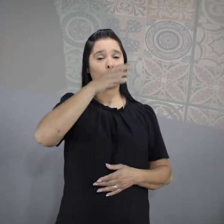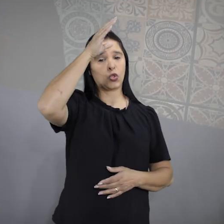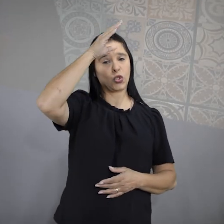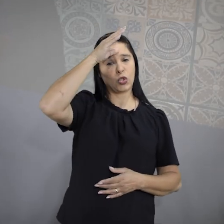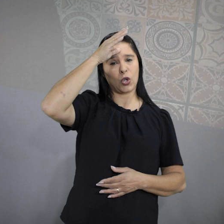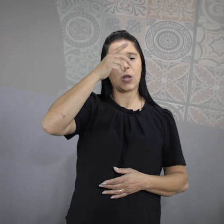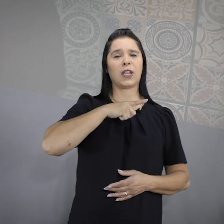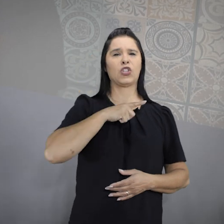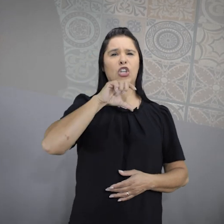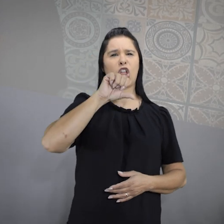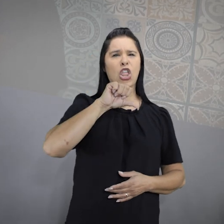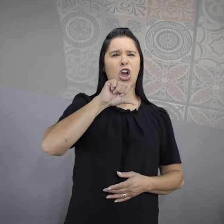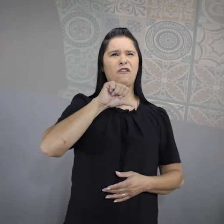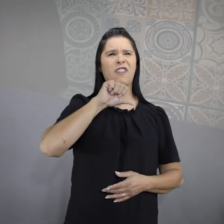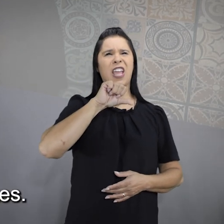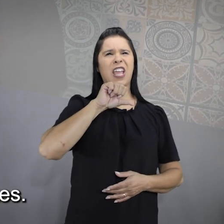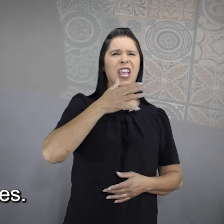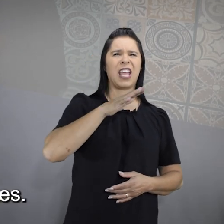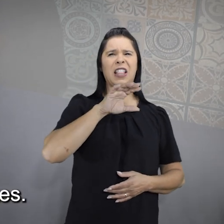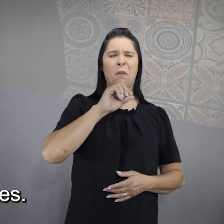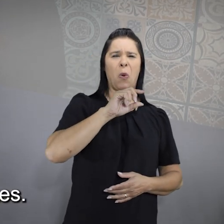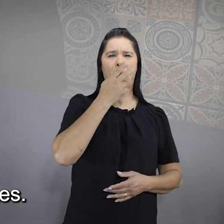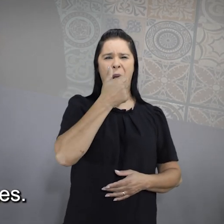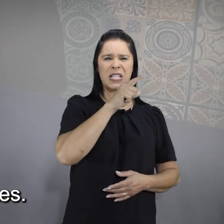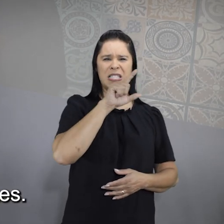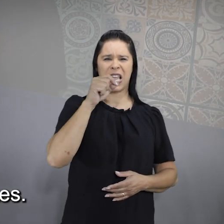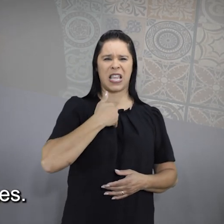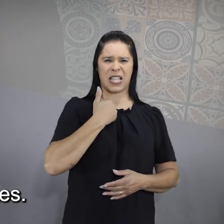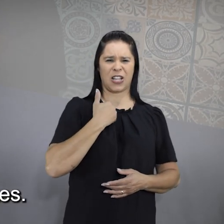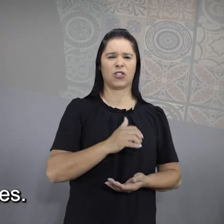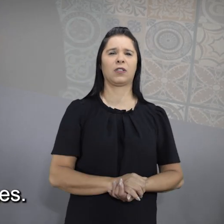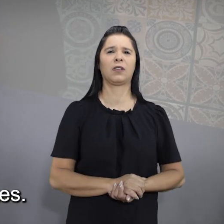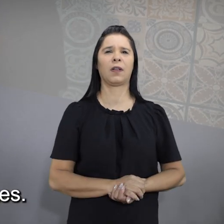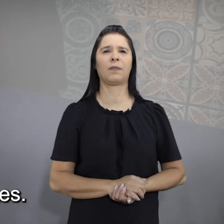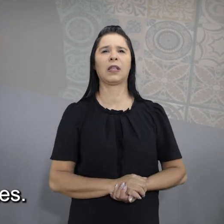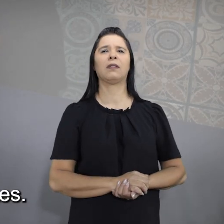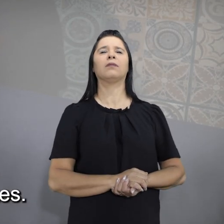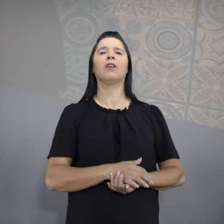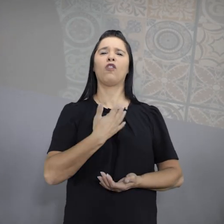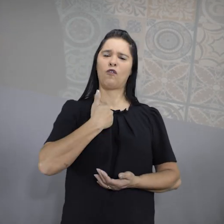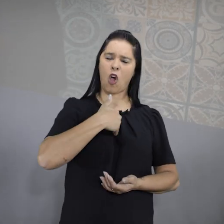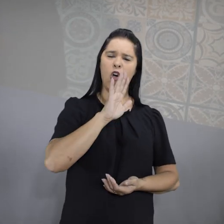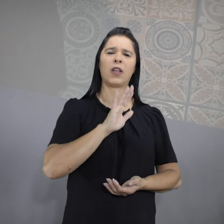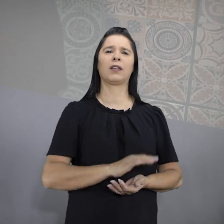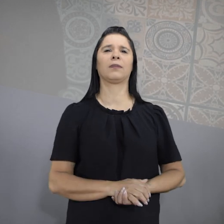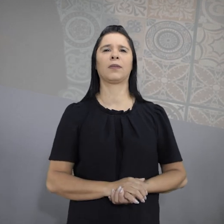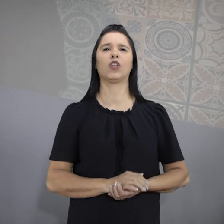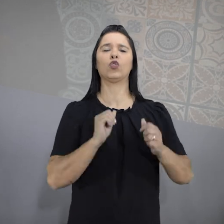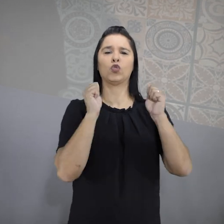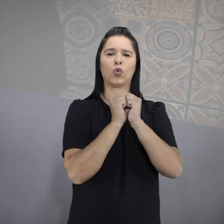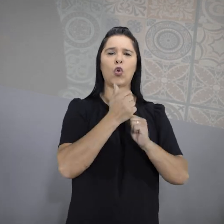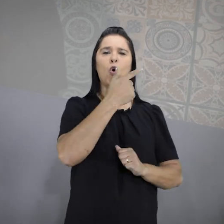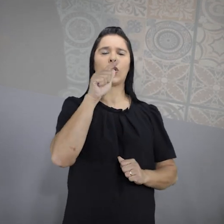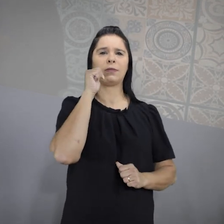anos, tinha uns 90 e tantos anos. O Joanito, né? Ele andou, saiu com o bloco umas vezes, junto com a